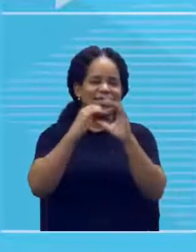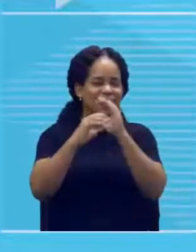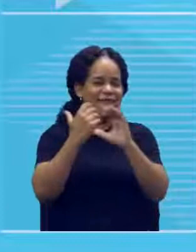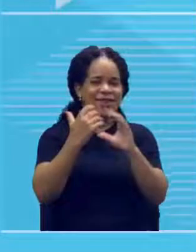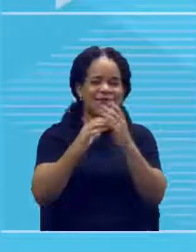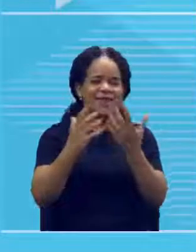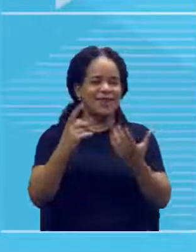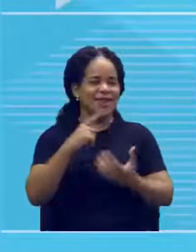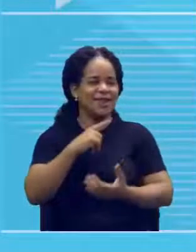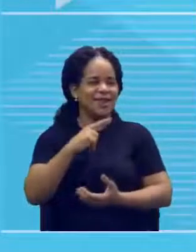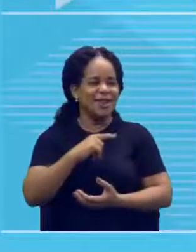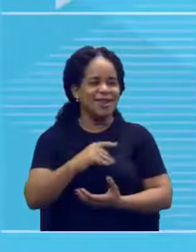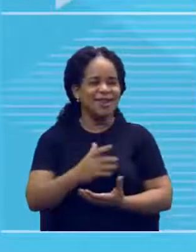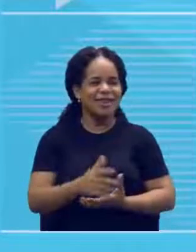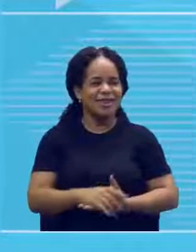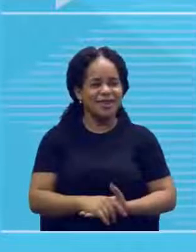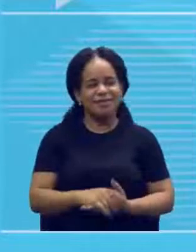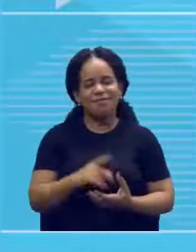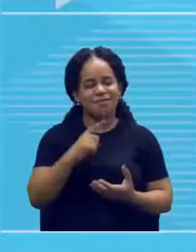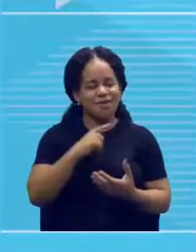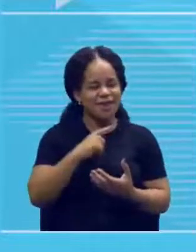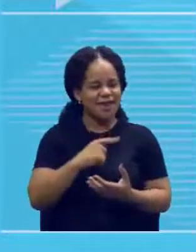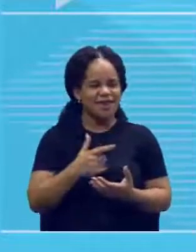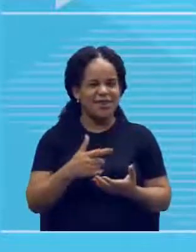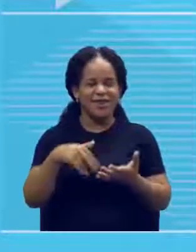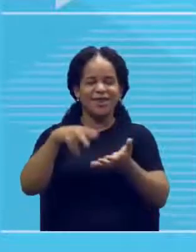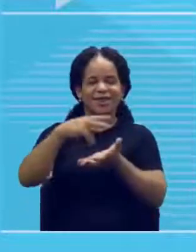O que é que fazia você se movimentar? Hã?